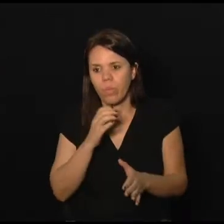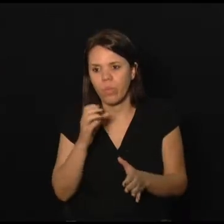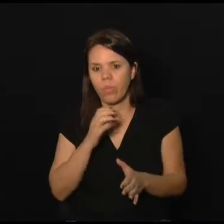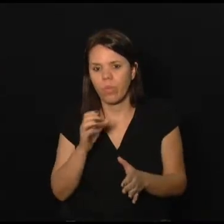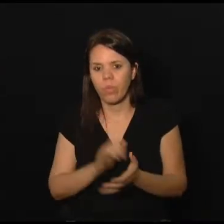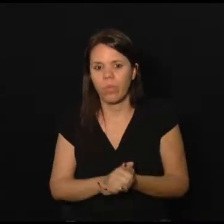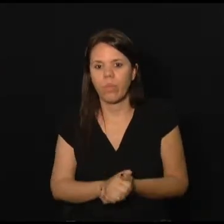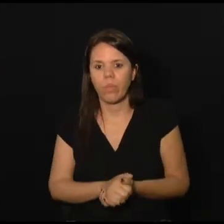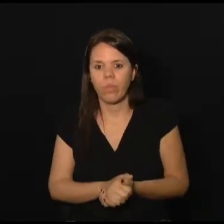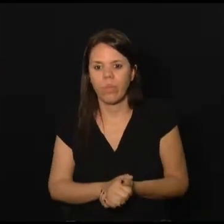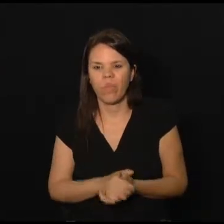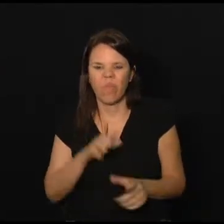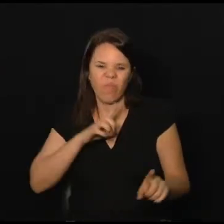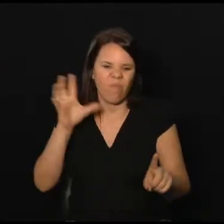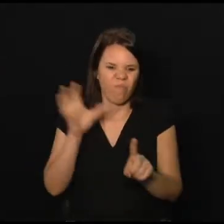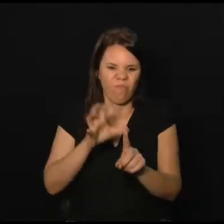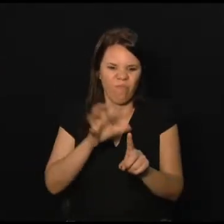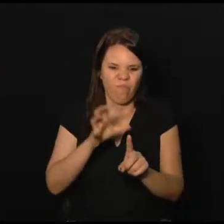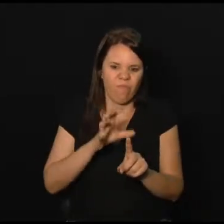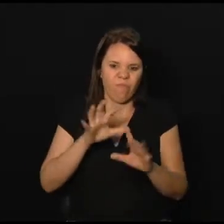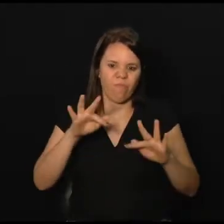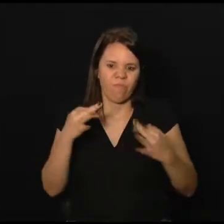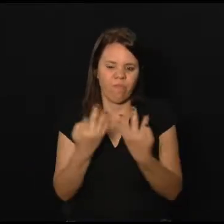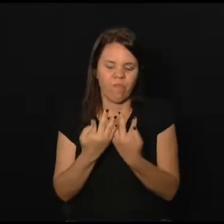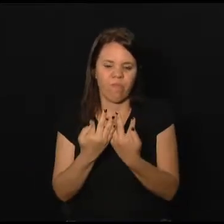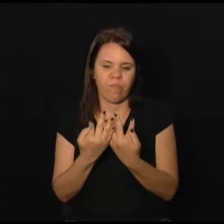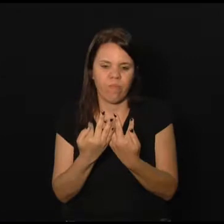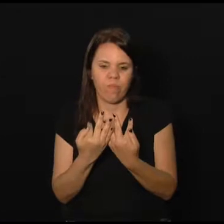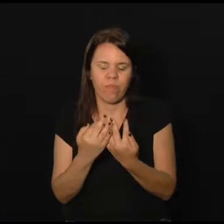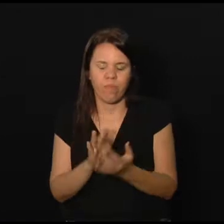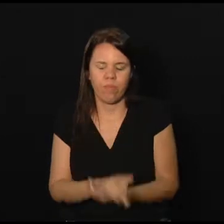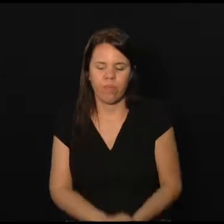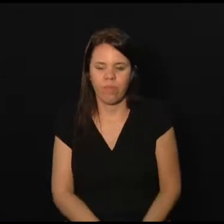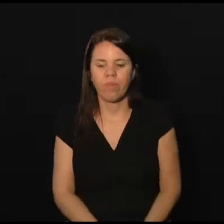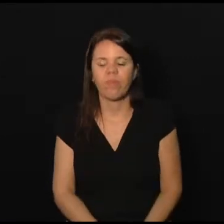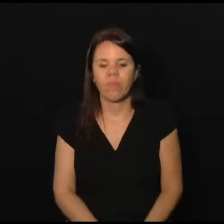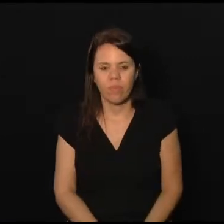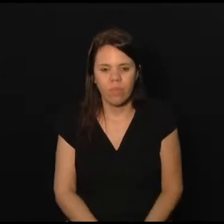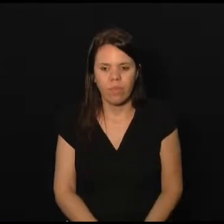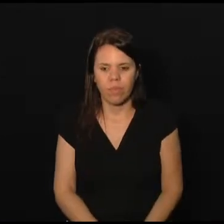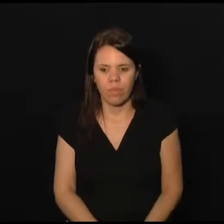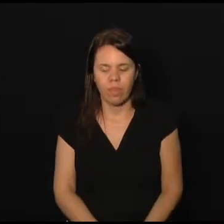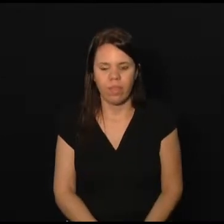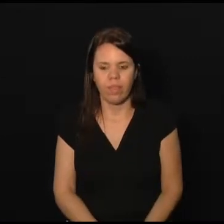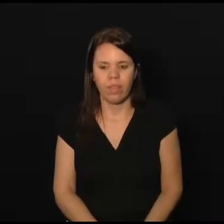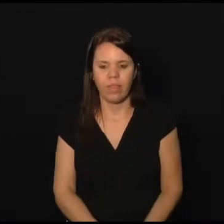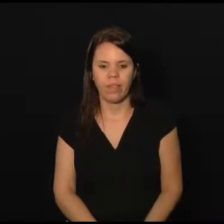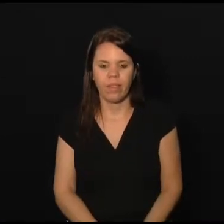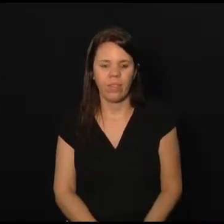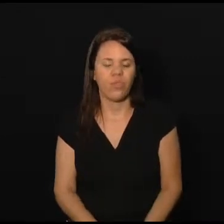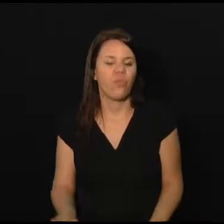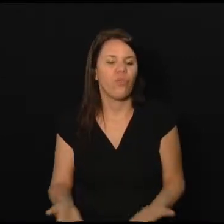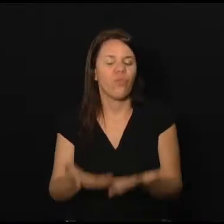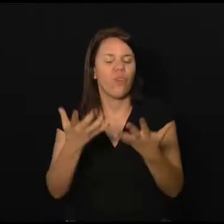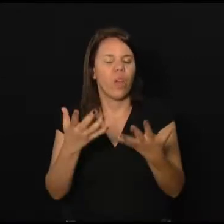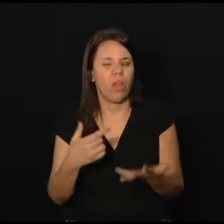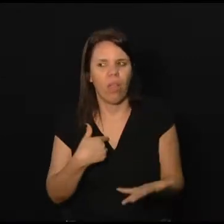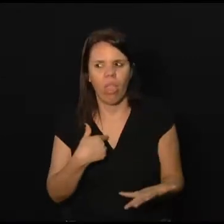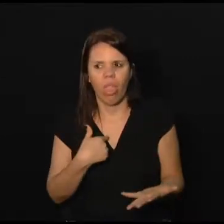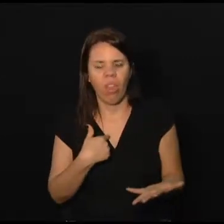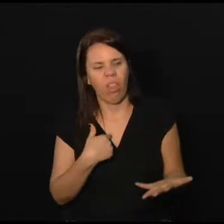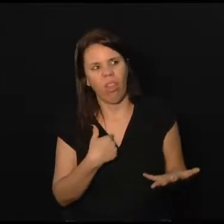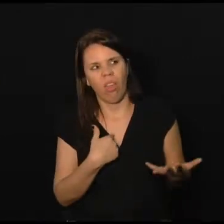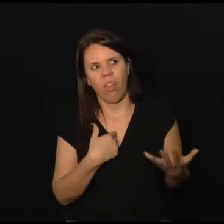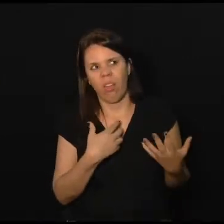tendo uma pressão familiar, ele fala, bom, eu preciso abaixar a poeira, então ele acaba indo. Mas ele não vai com uma motivação de que ele está reconhecendo o seu